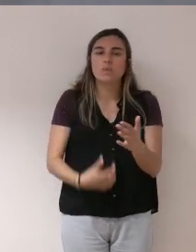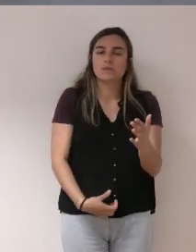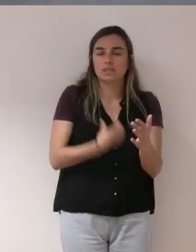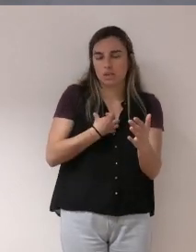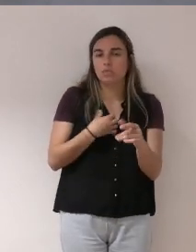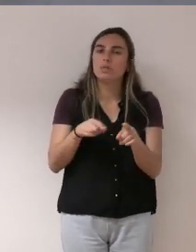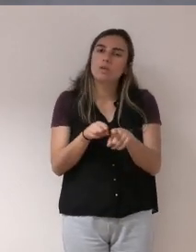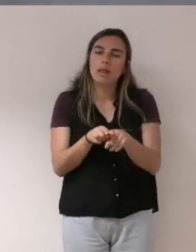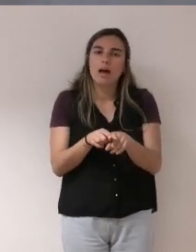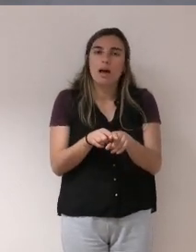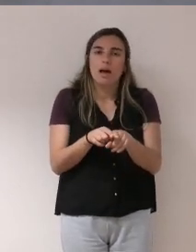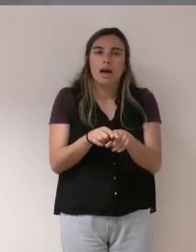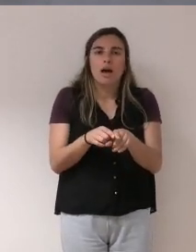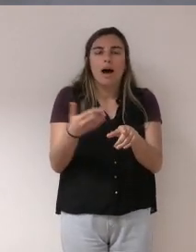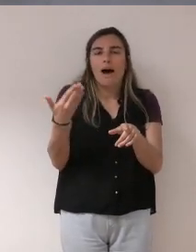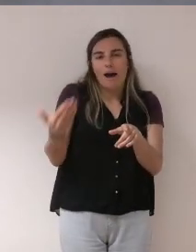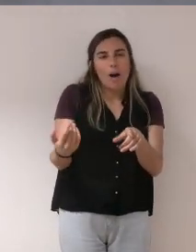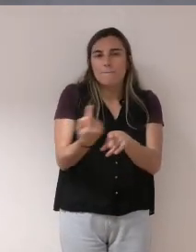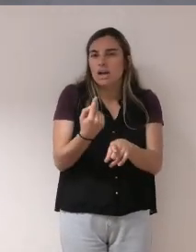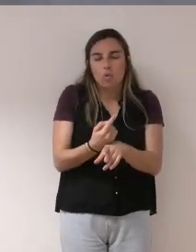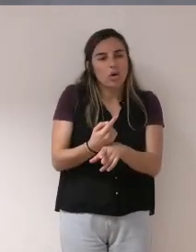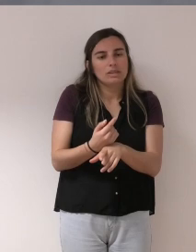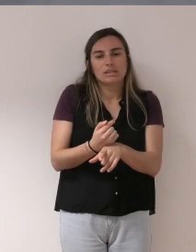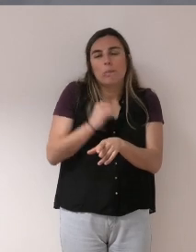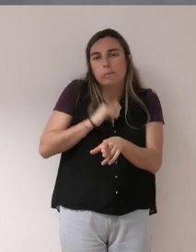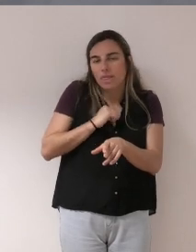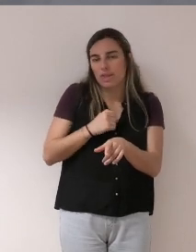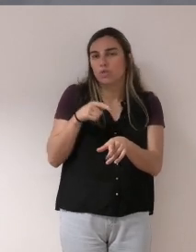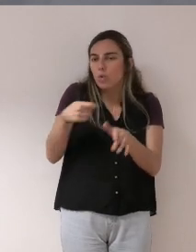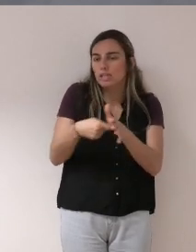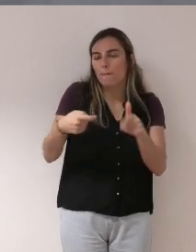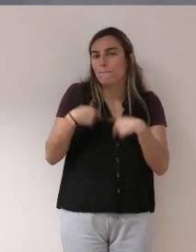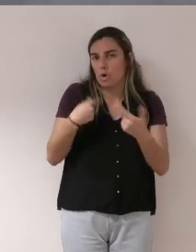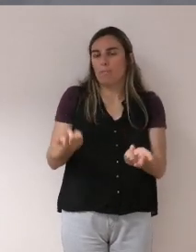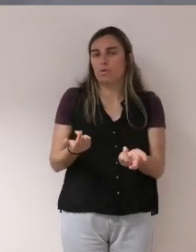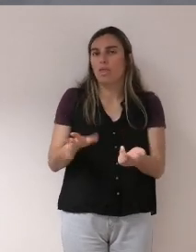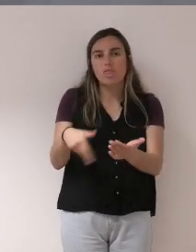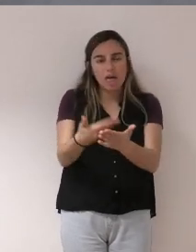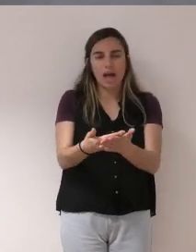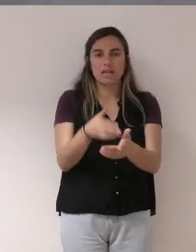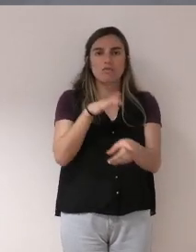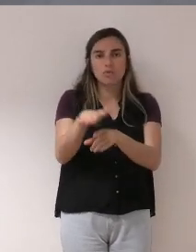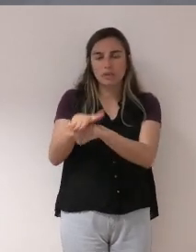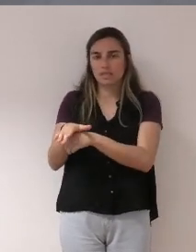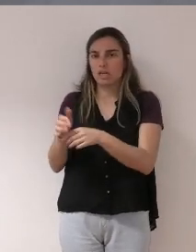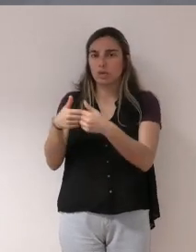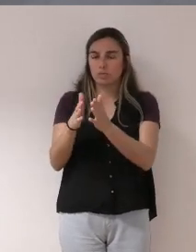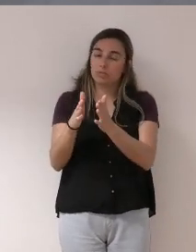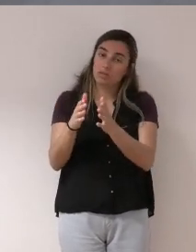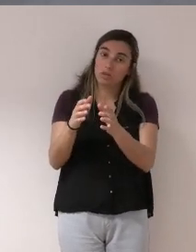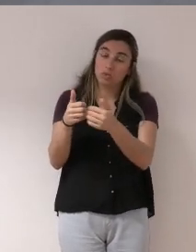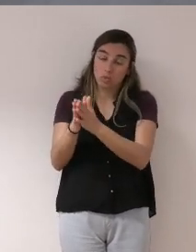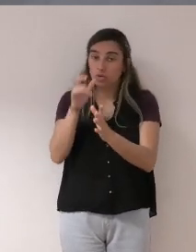dentro de si mesmo, tão profunda e exigente, que eu acho que isso tem impacto em todos os leitores. Eu posso gostar mais